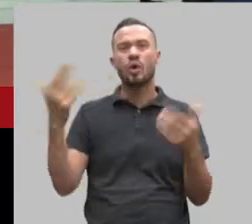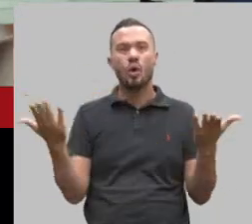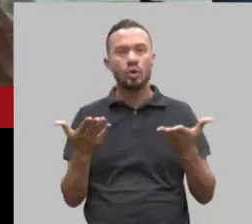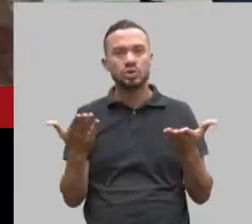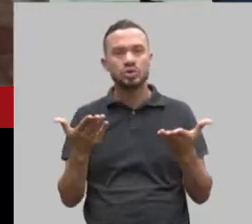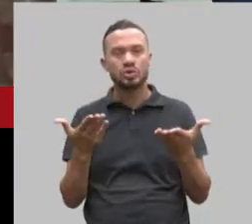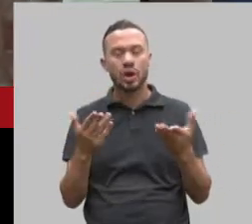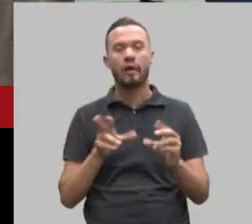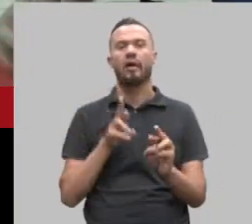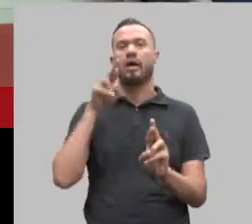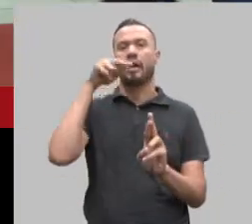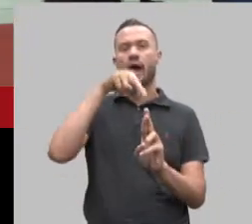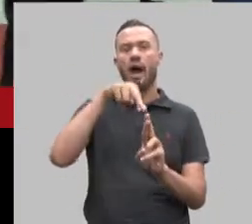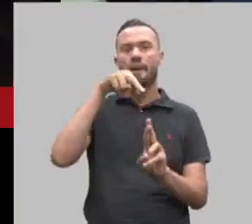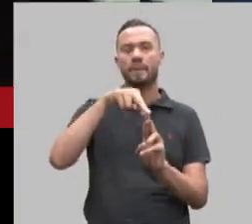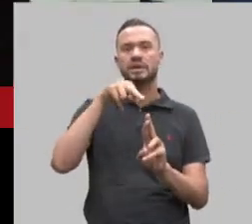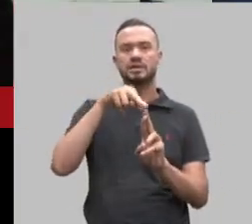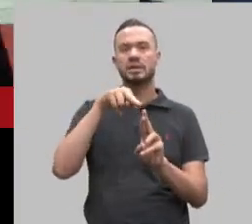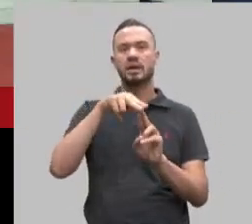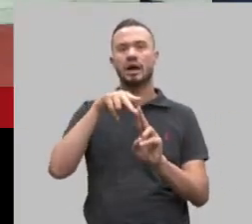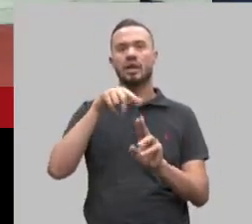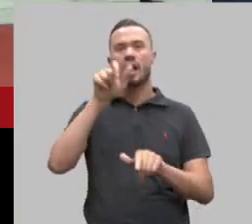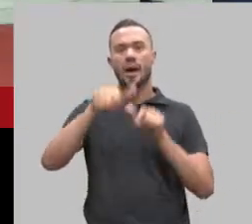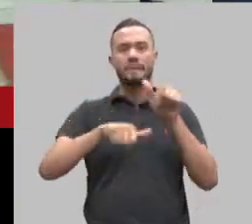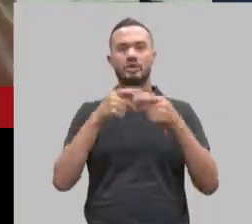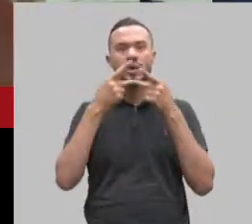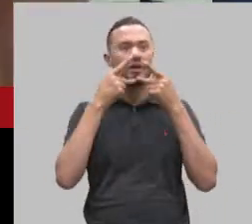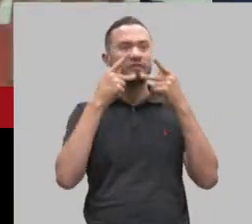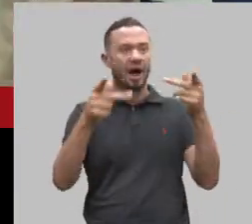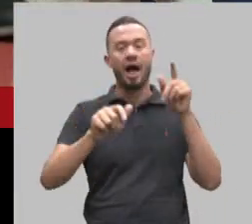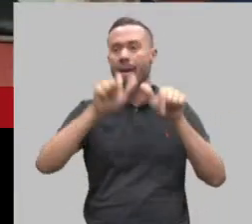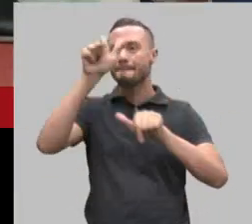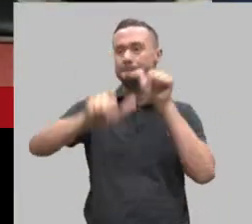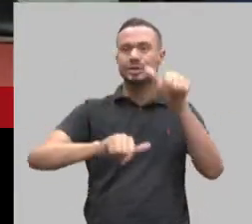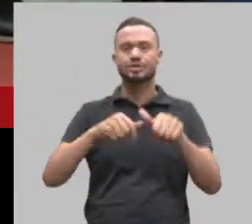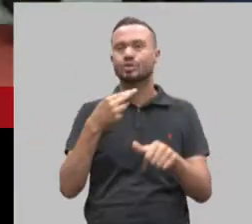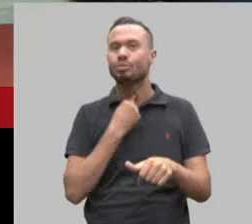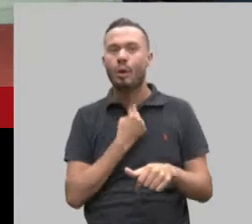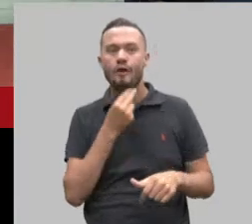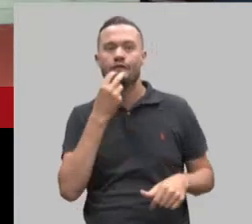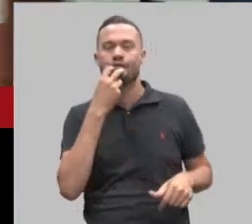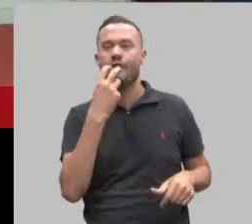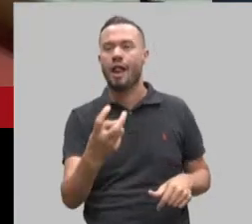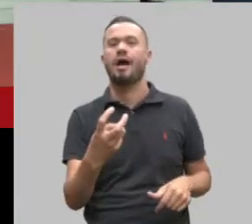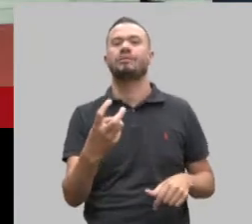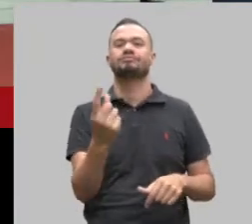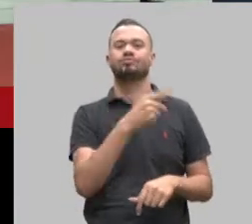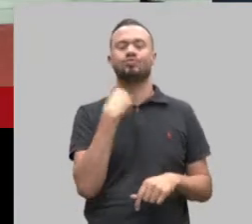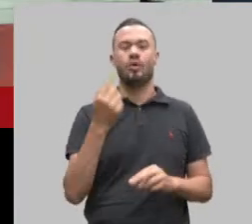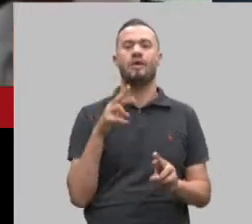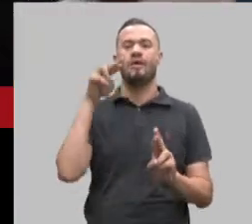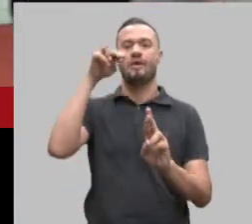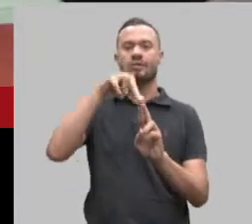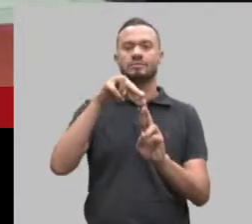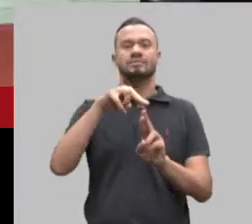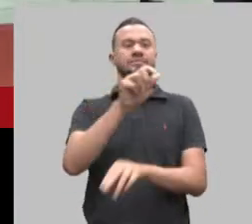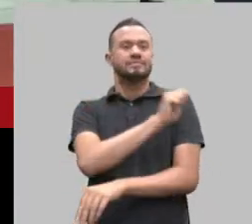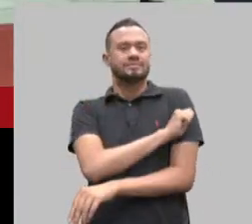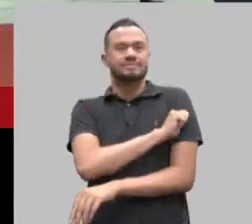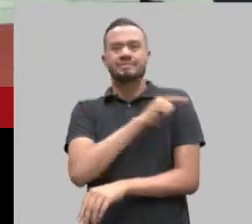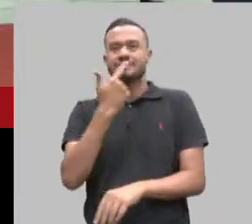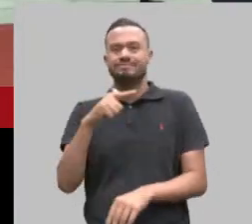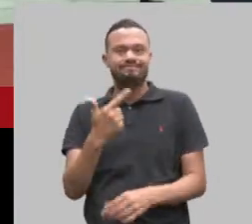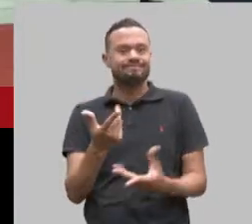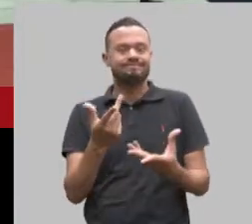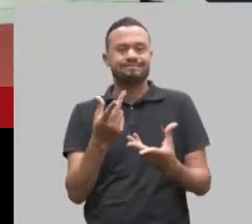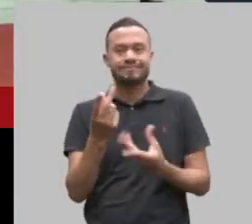representando a gente veio aqui dar voz para quem não é ouvido a gente tá aqui representando os alunos que não tem condição de comprar o material